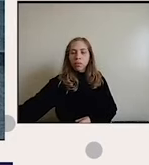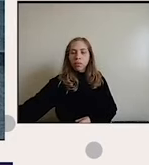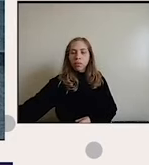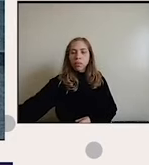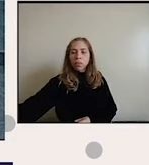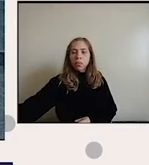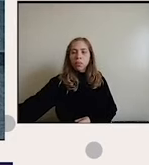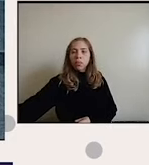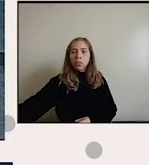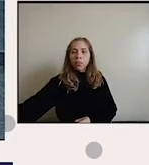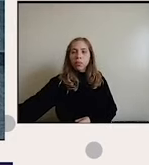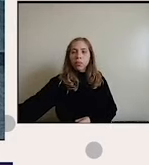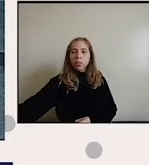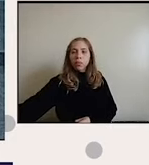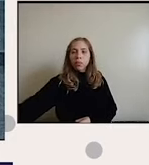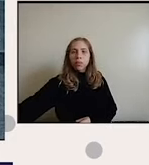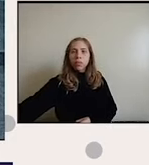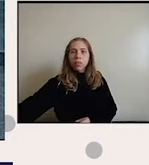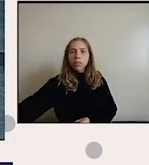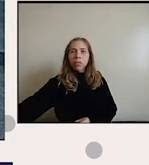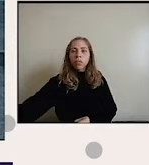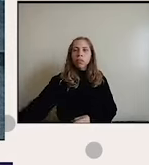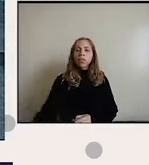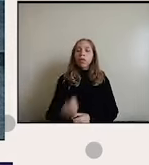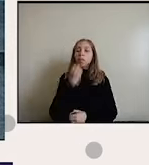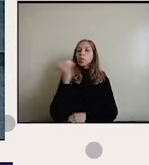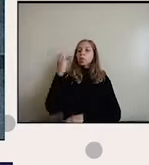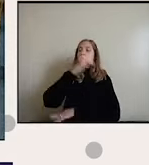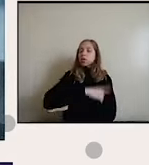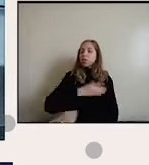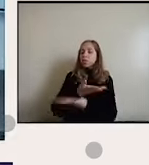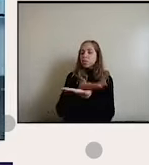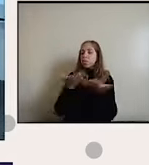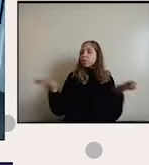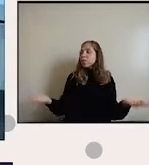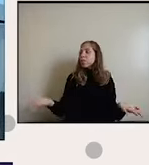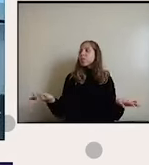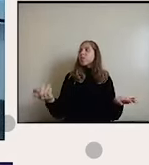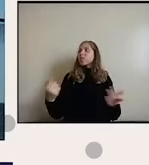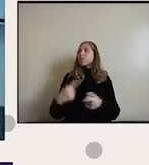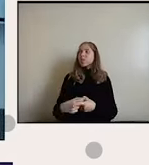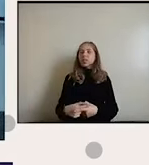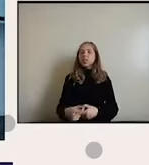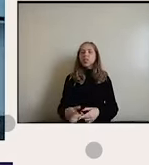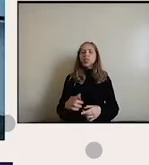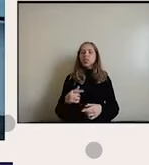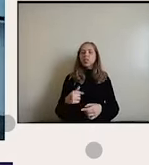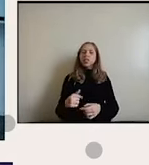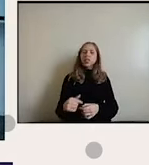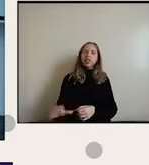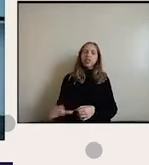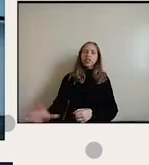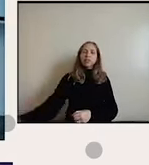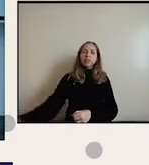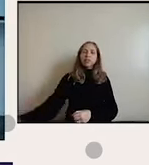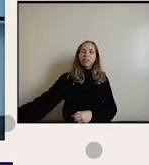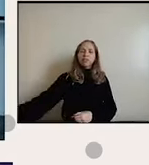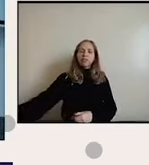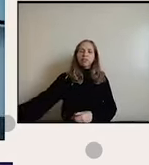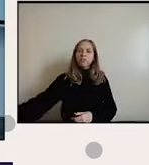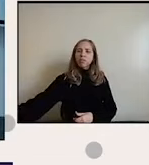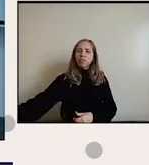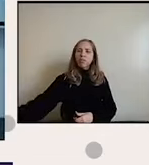Bom dia, pessoal. Vou pedir licença para tirar a máscara, para ficar mais fácil de me comunicar. Pessoal que está aqui presencial, pessoal